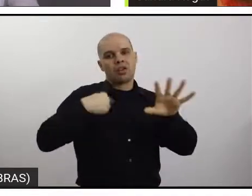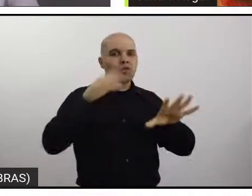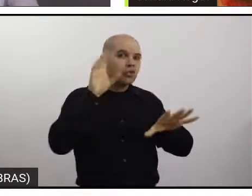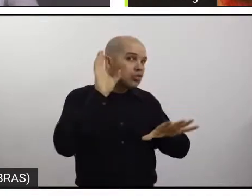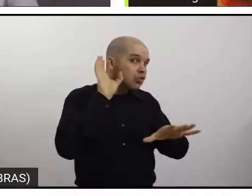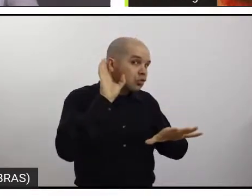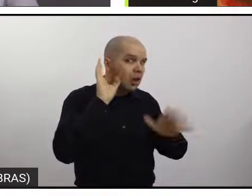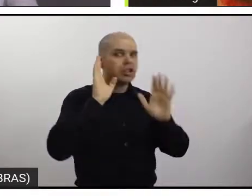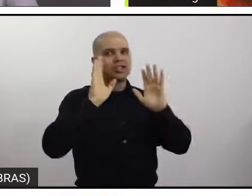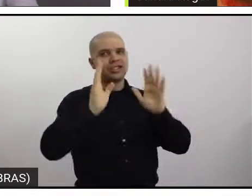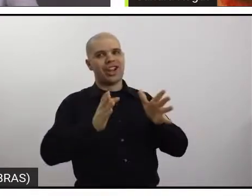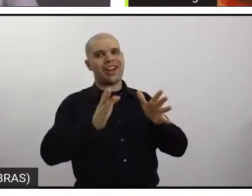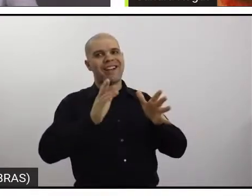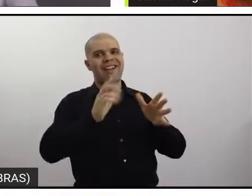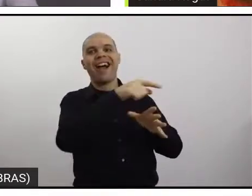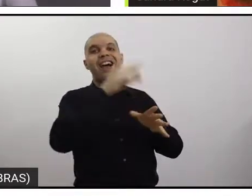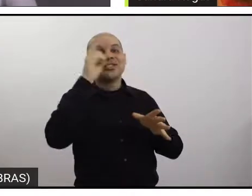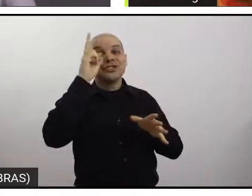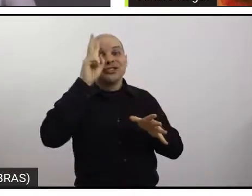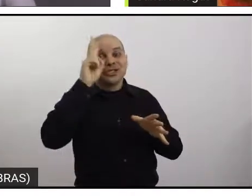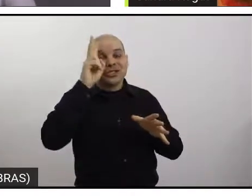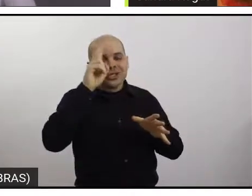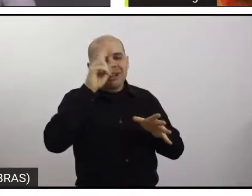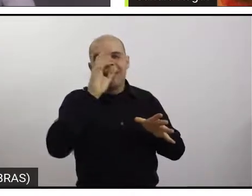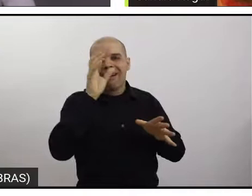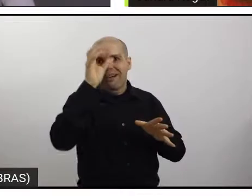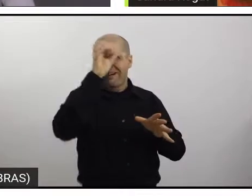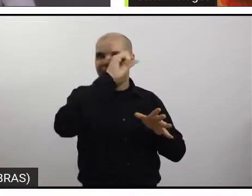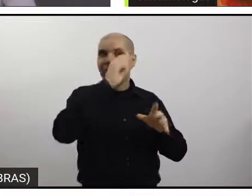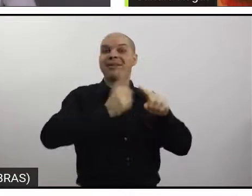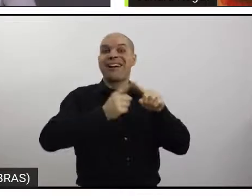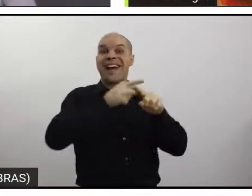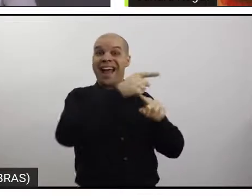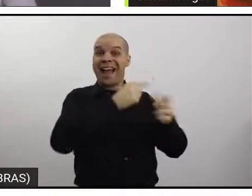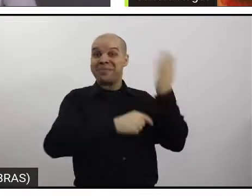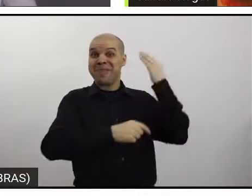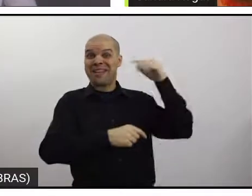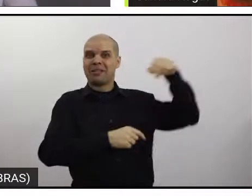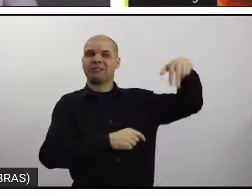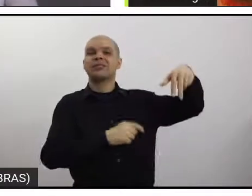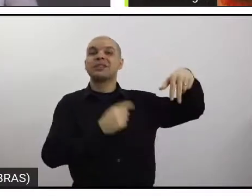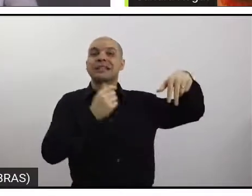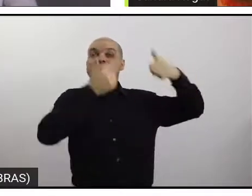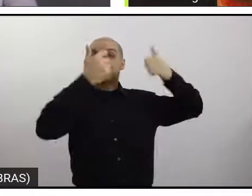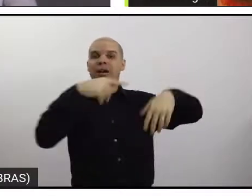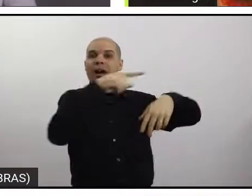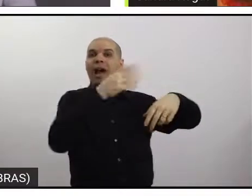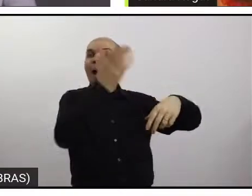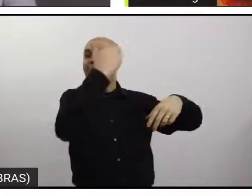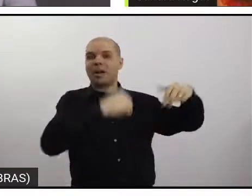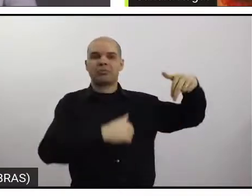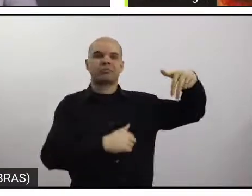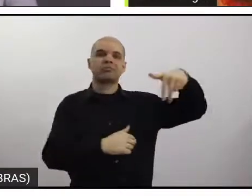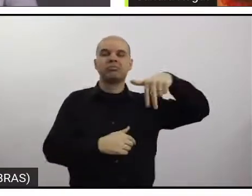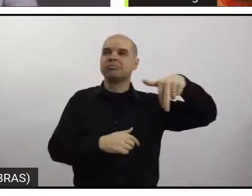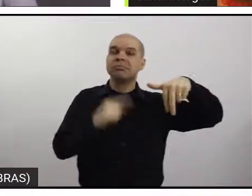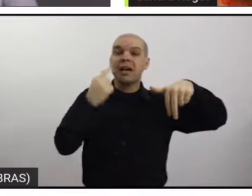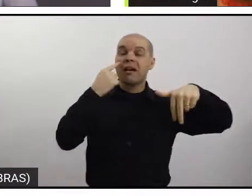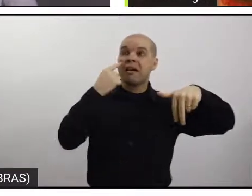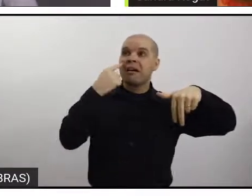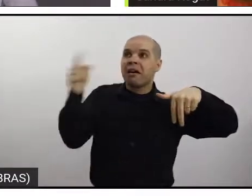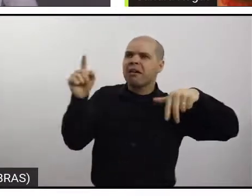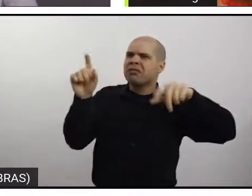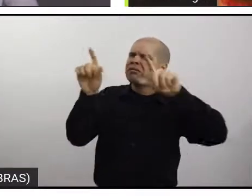você contou que você estava andando, acho que você viu um anúncio, acho que no jornal, que era curso de videoarte